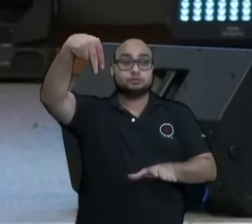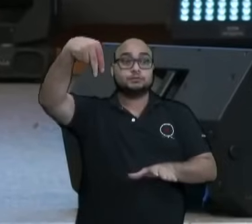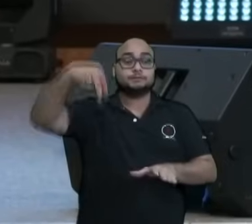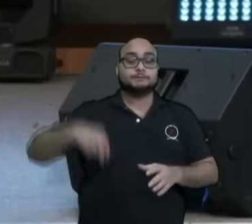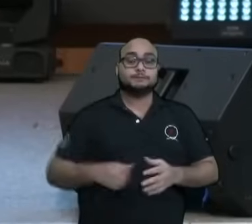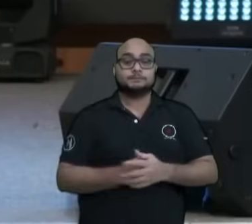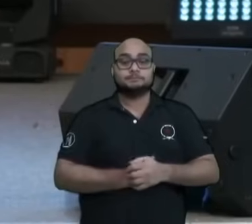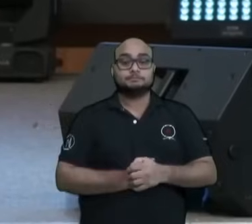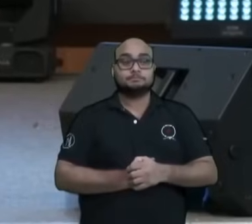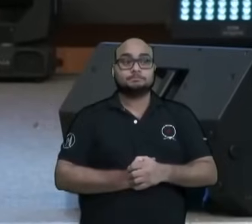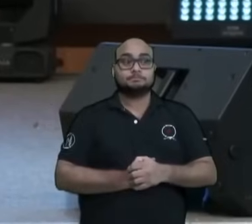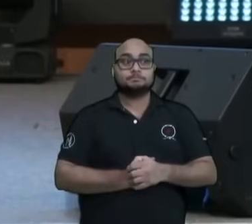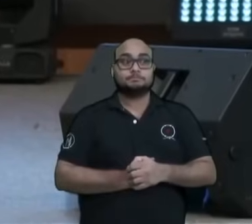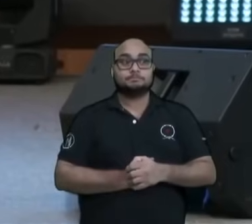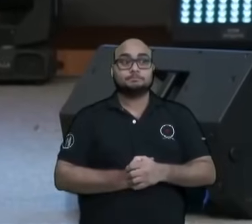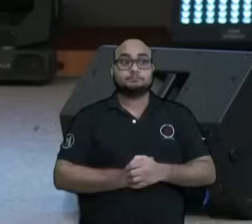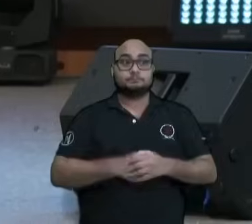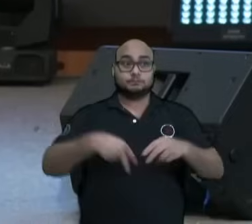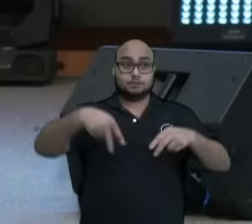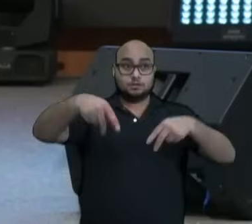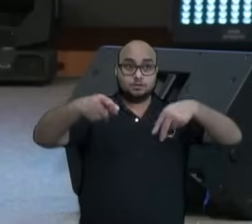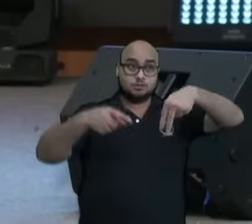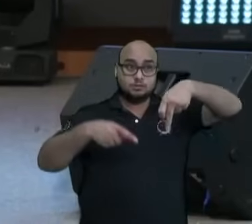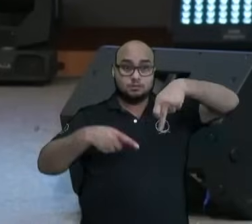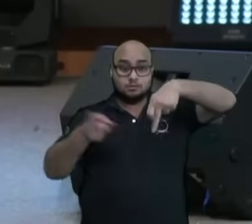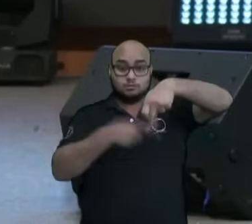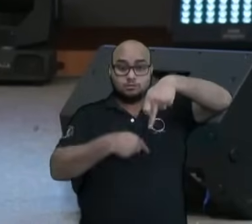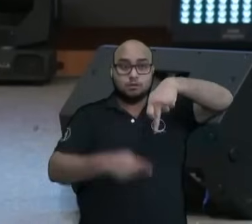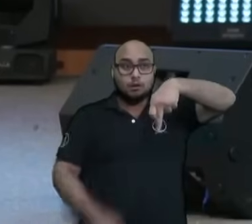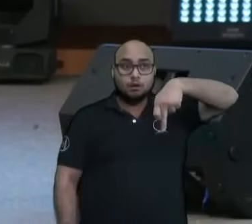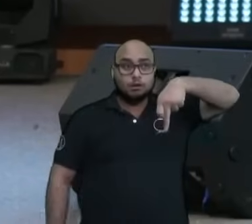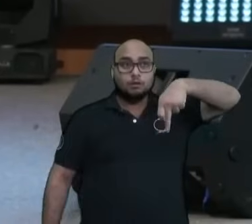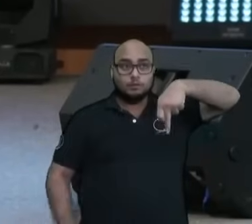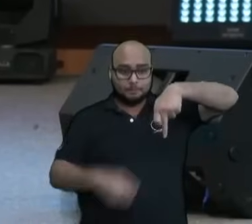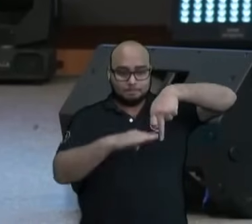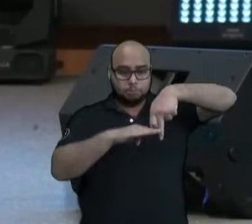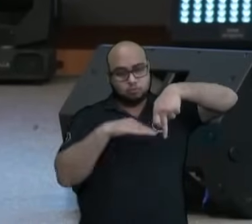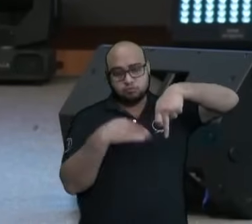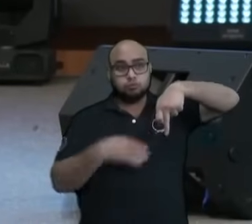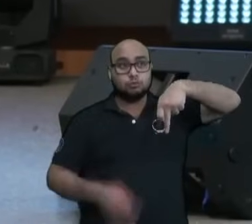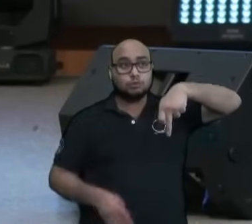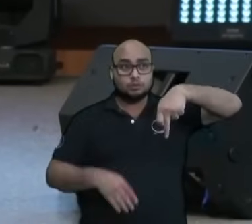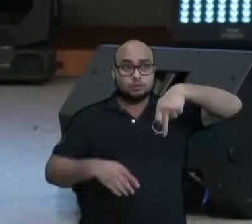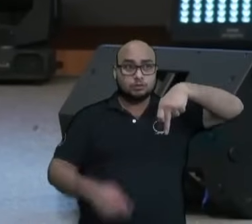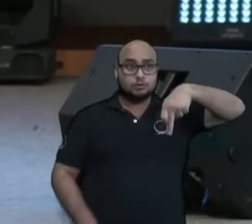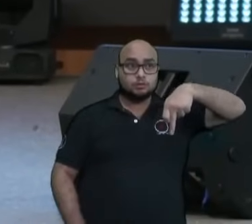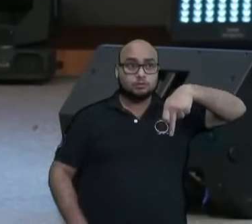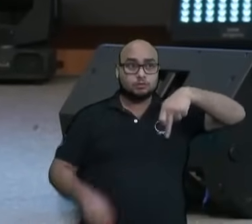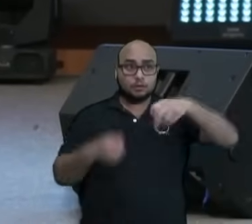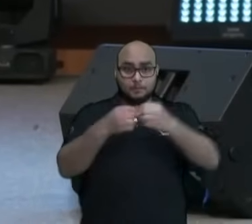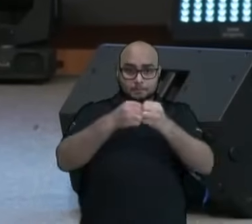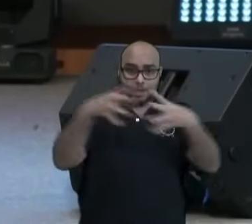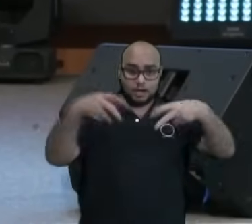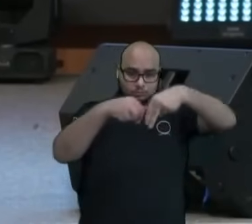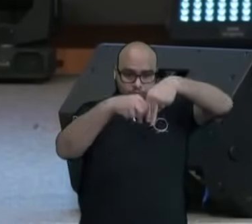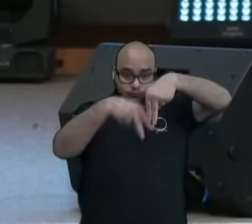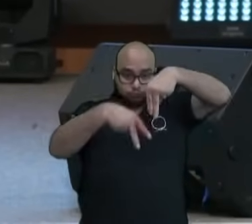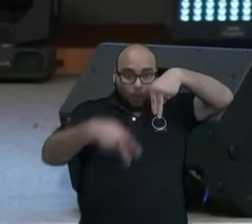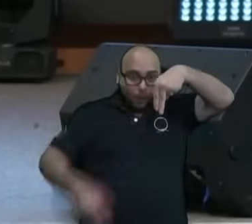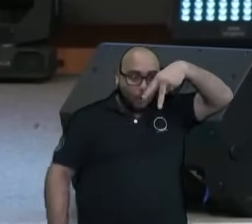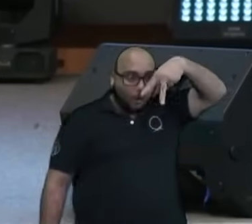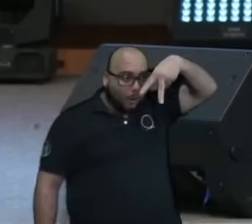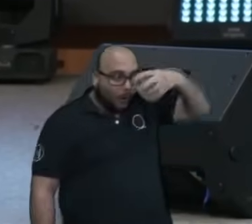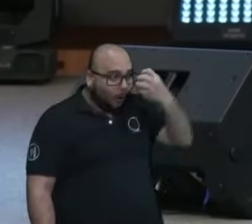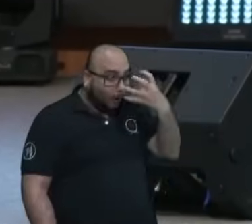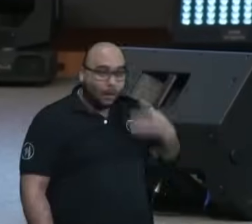uma perna hum é não tem um olho e nascer um olho isso chama-se operação de Maravilhas tá